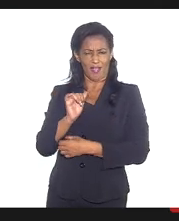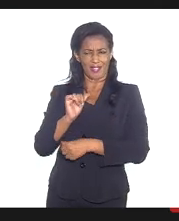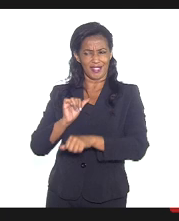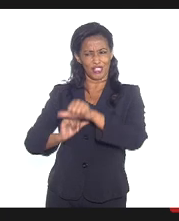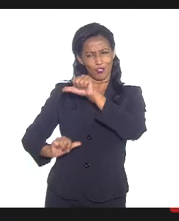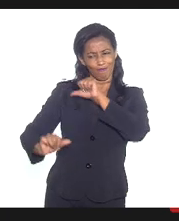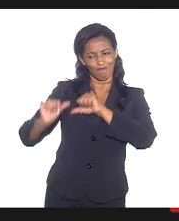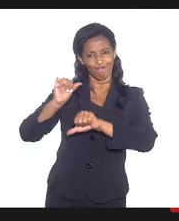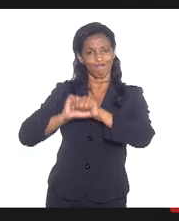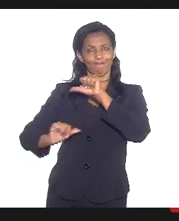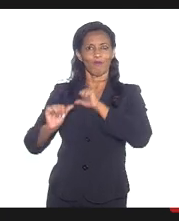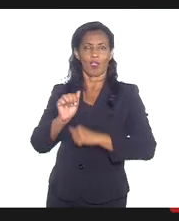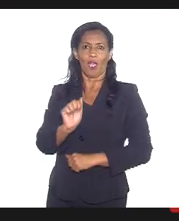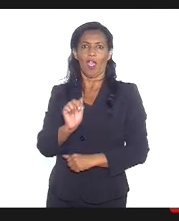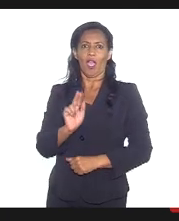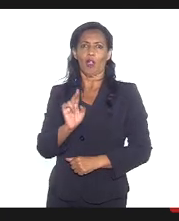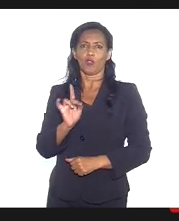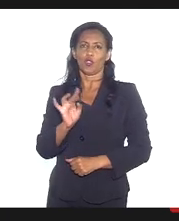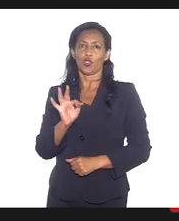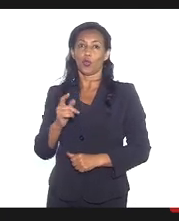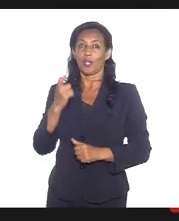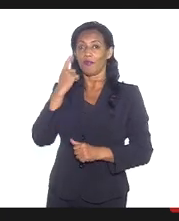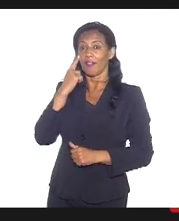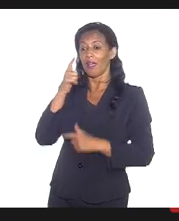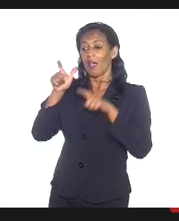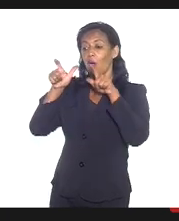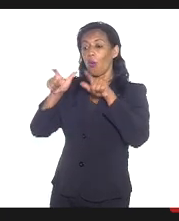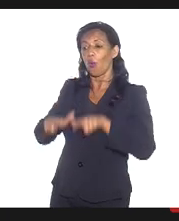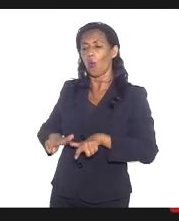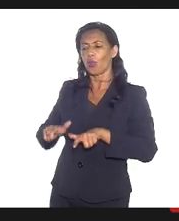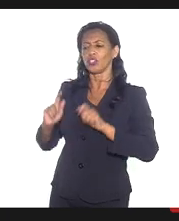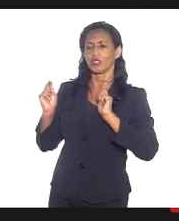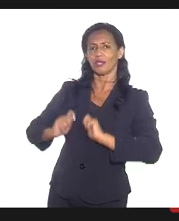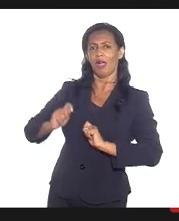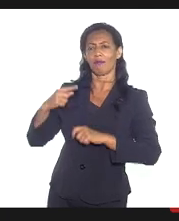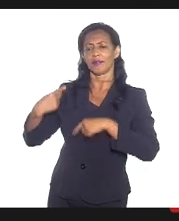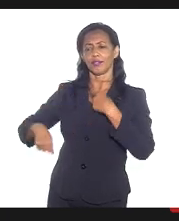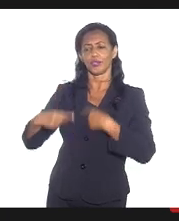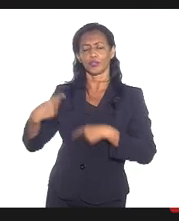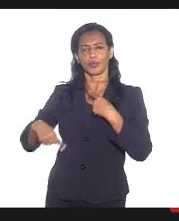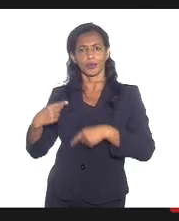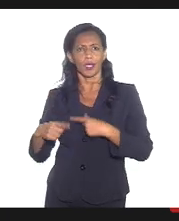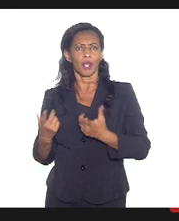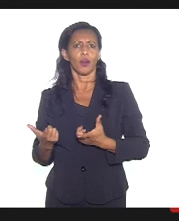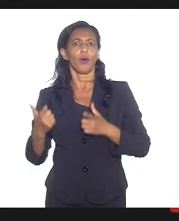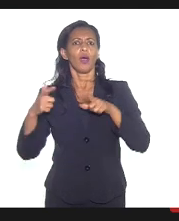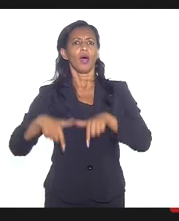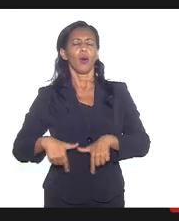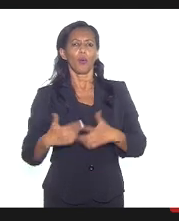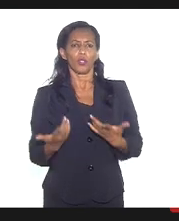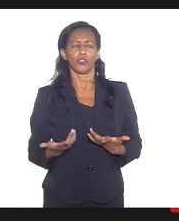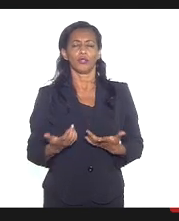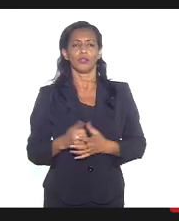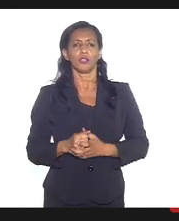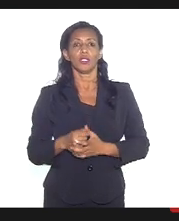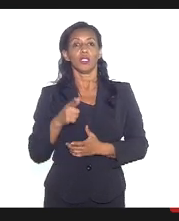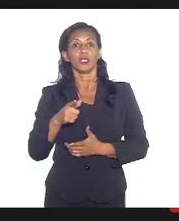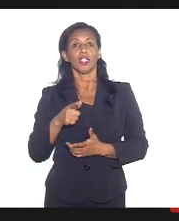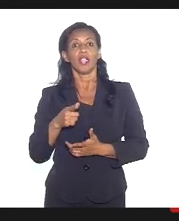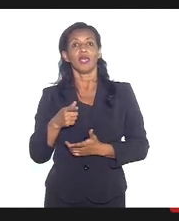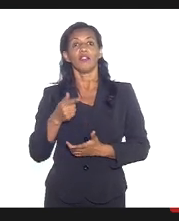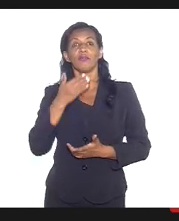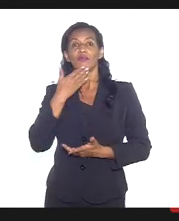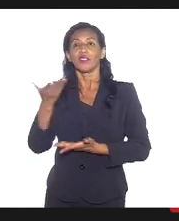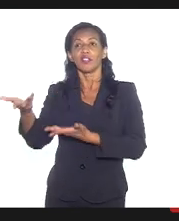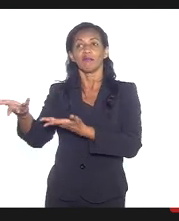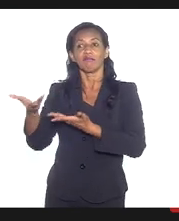uma pré-auditoria, que é vendo onde possa ter distorções, se numa depreciação, se num afretamento, e aí fazer as intimações